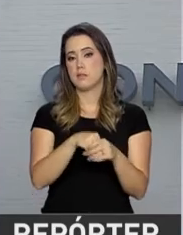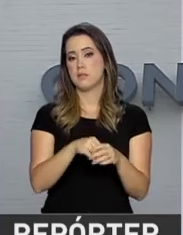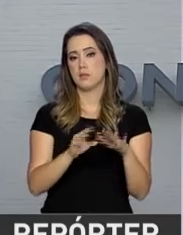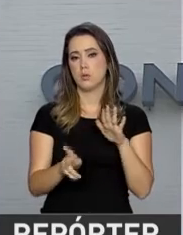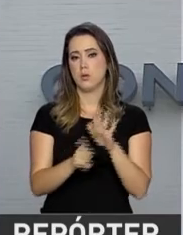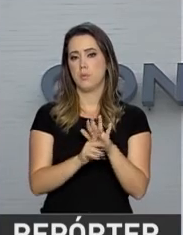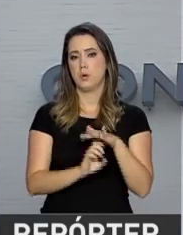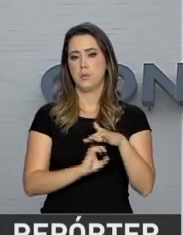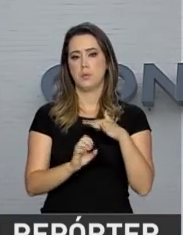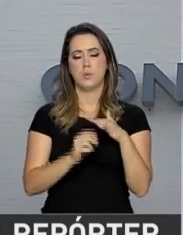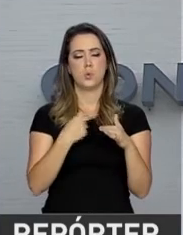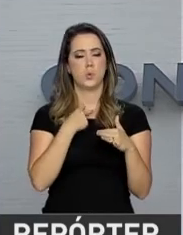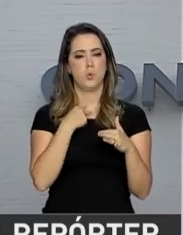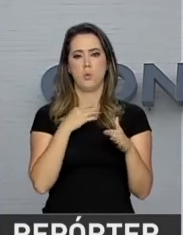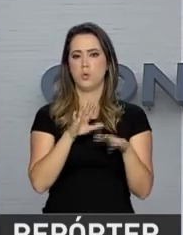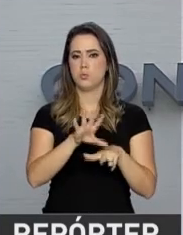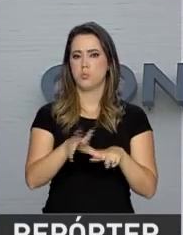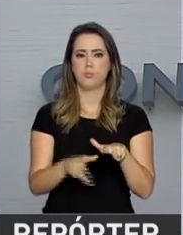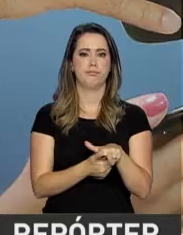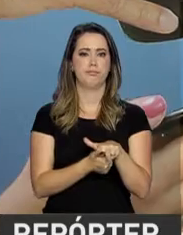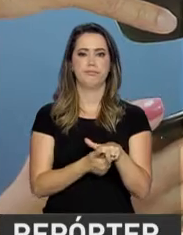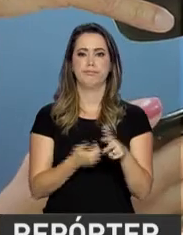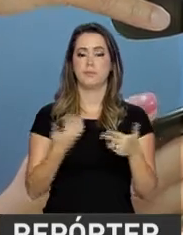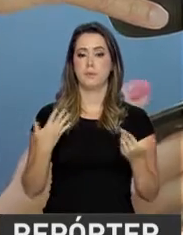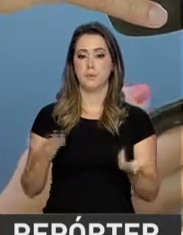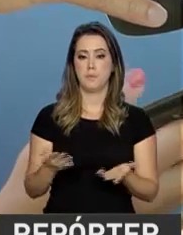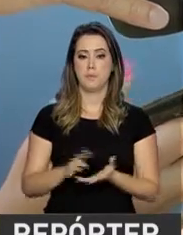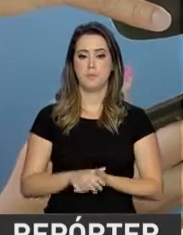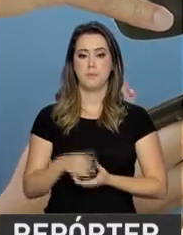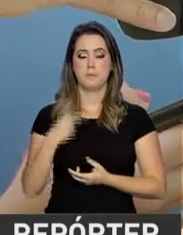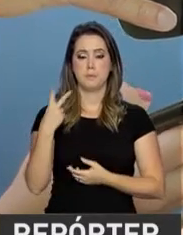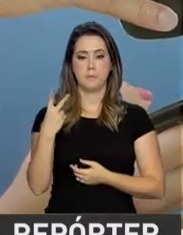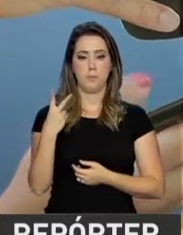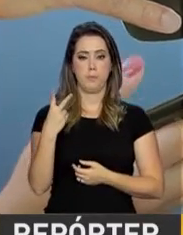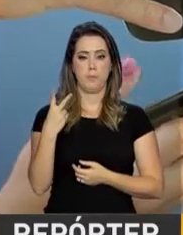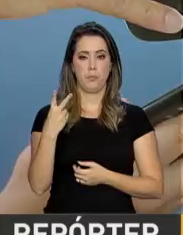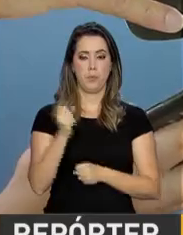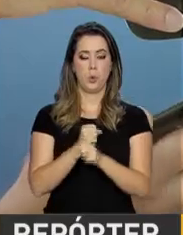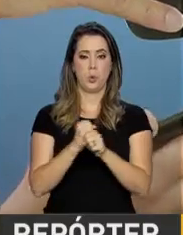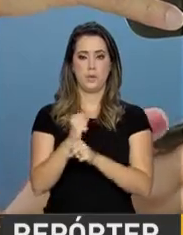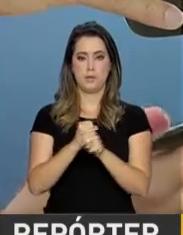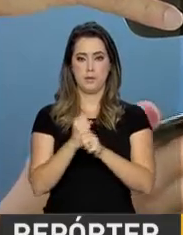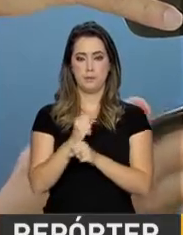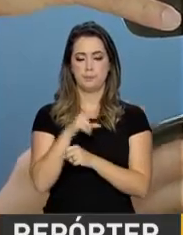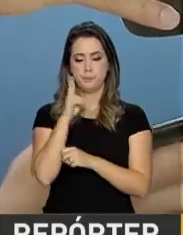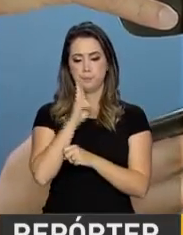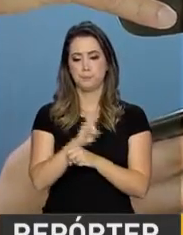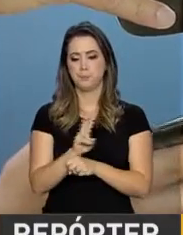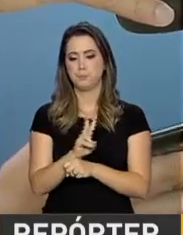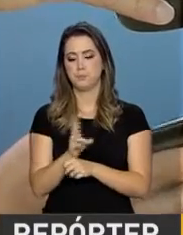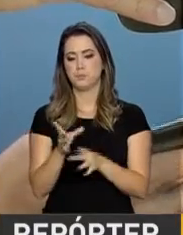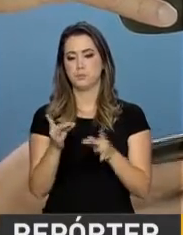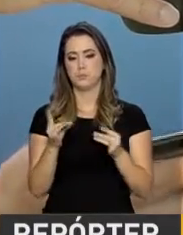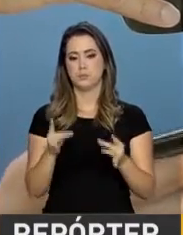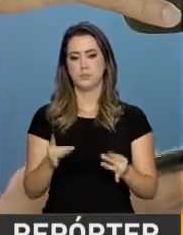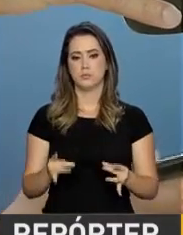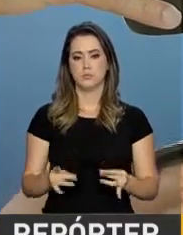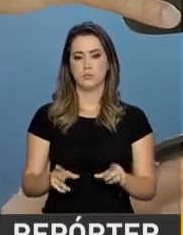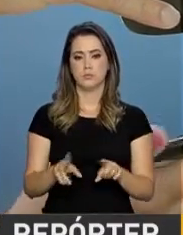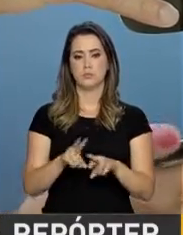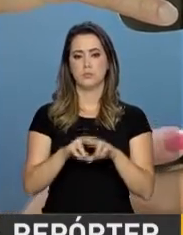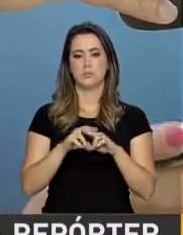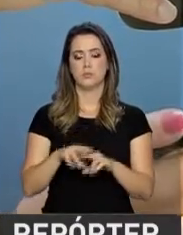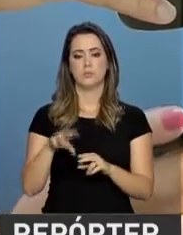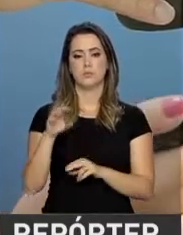interromper a prática de qualquer ato ilegal durante dois anos nós vamos acompanhar a implementação das recomendações feitas pela pela